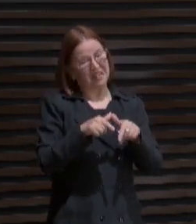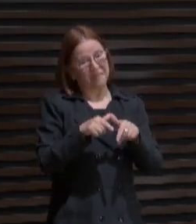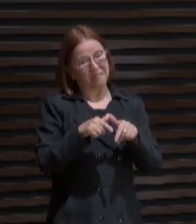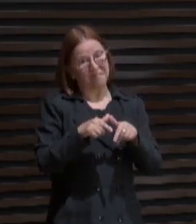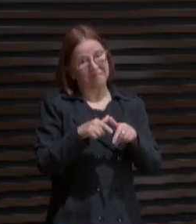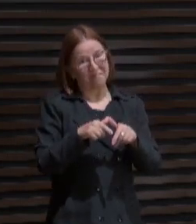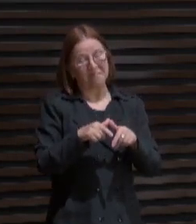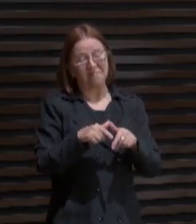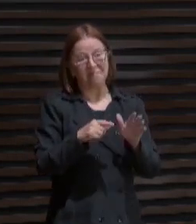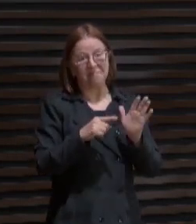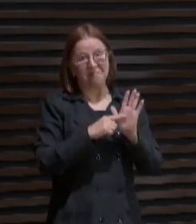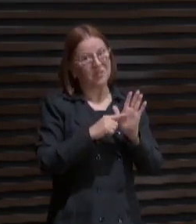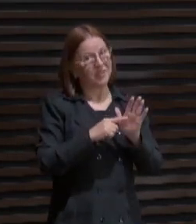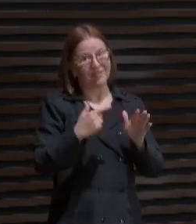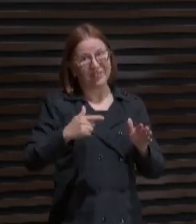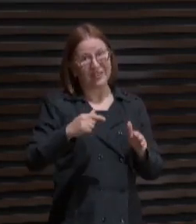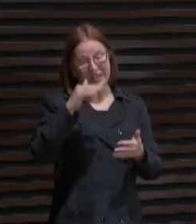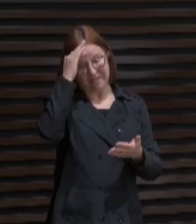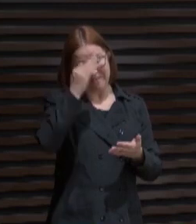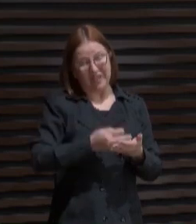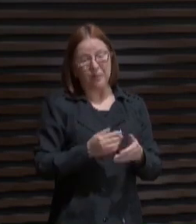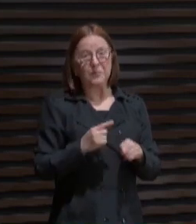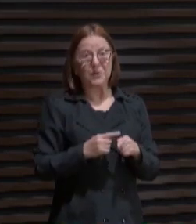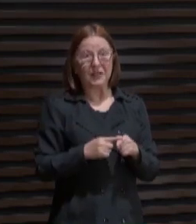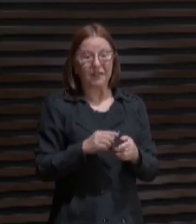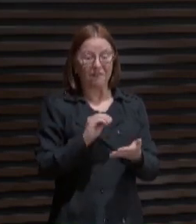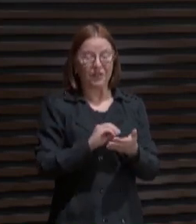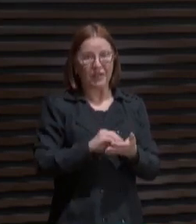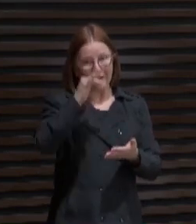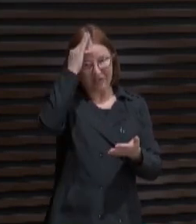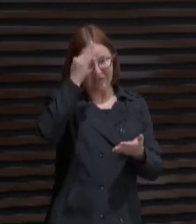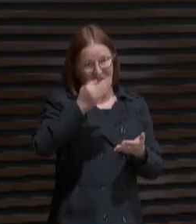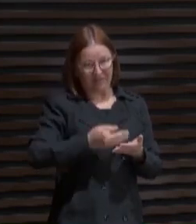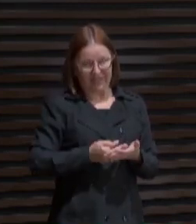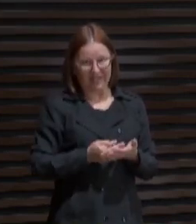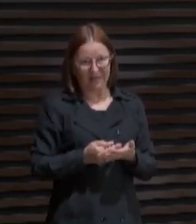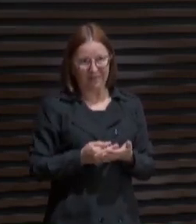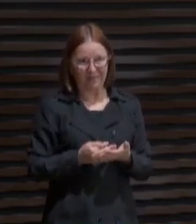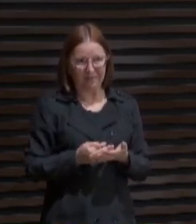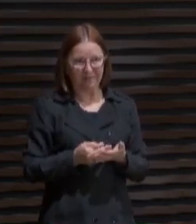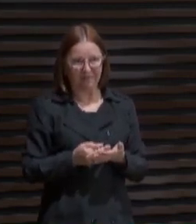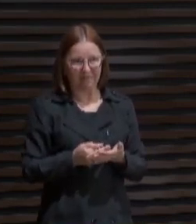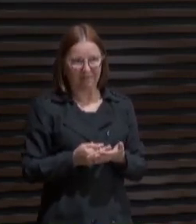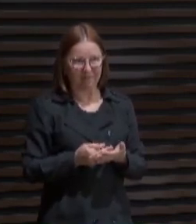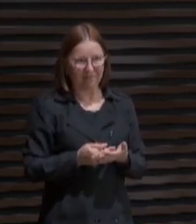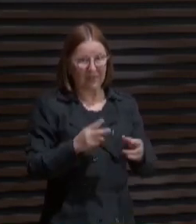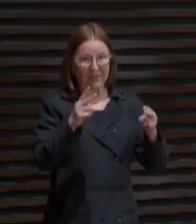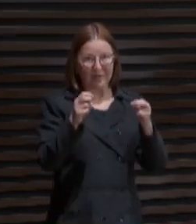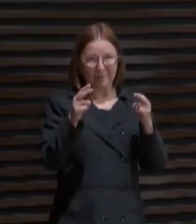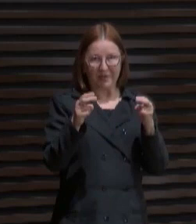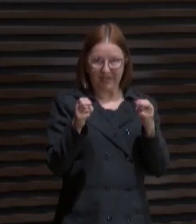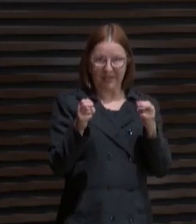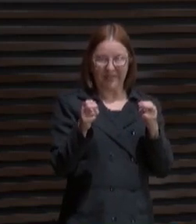incrédulos, uma vez que a ausência de fé se verifica também ante a necessidade da